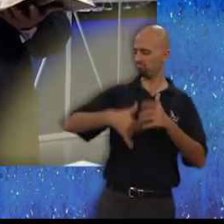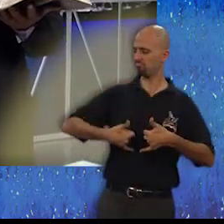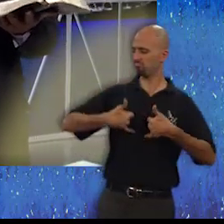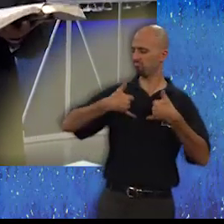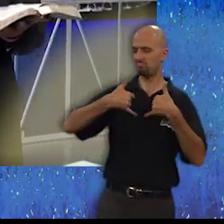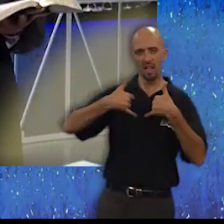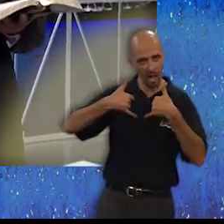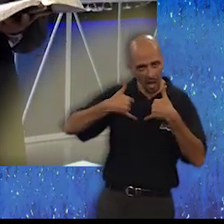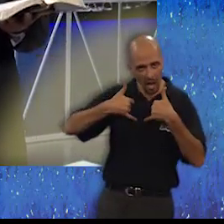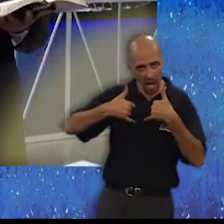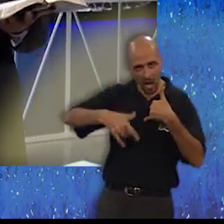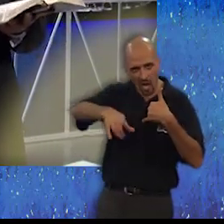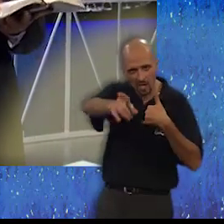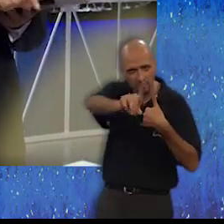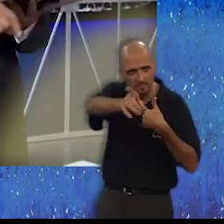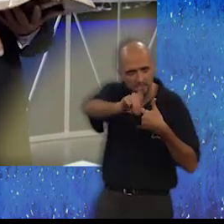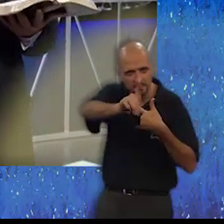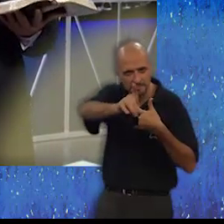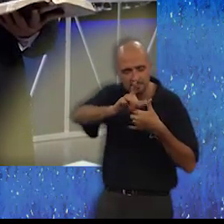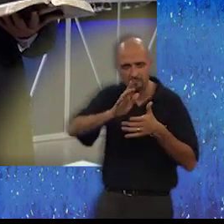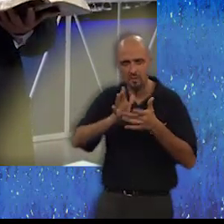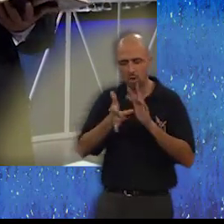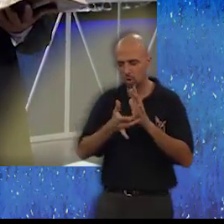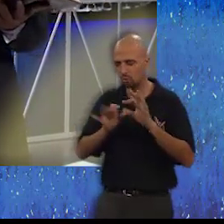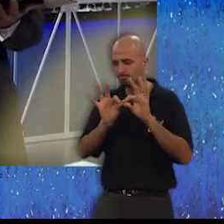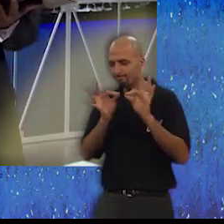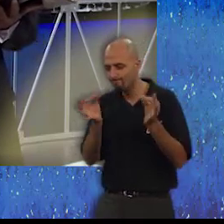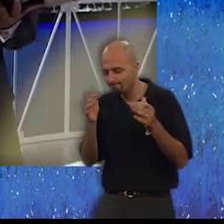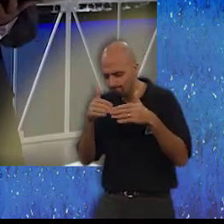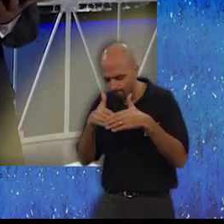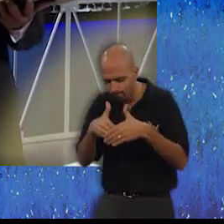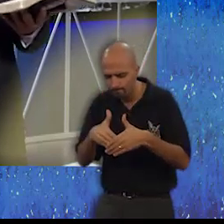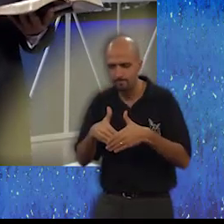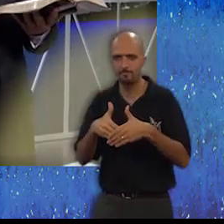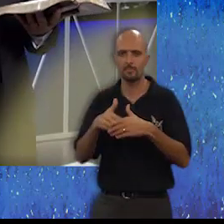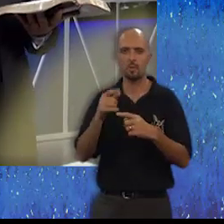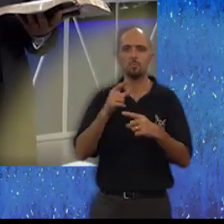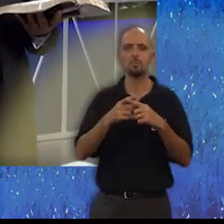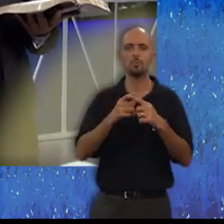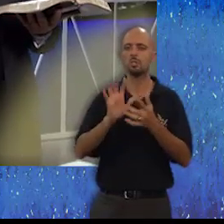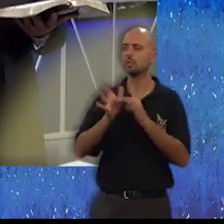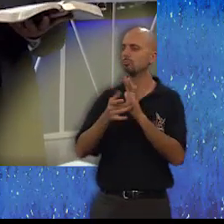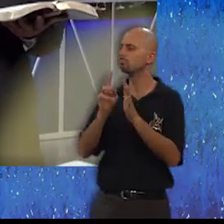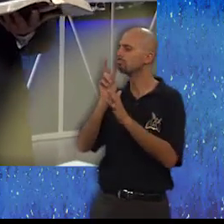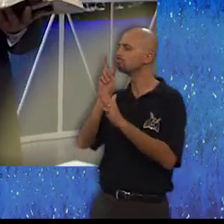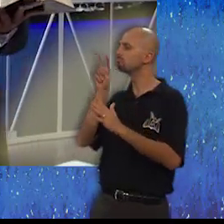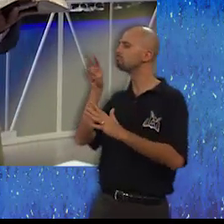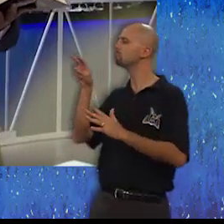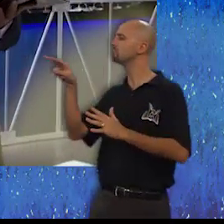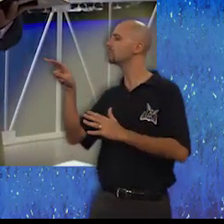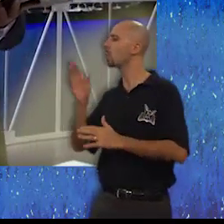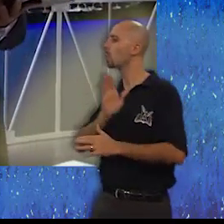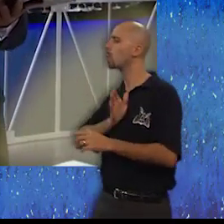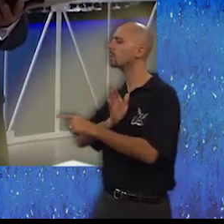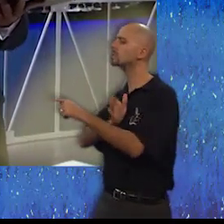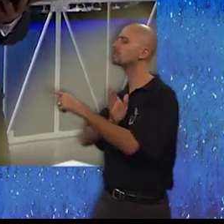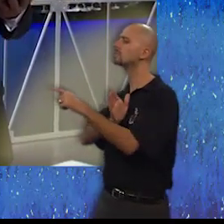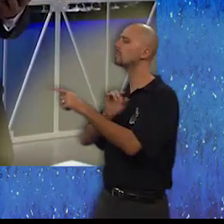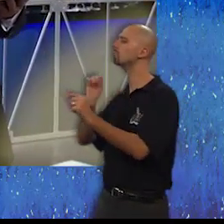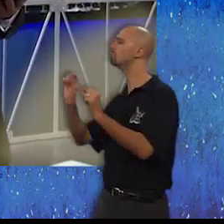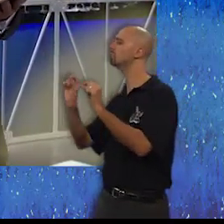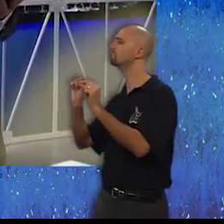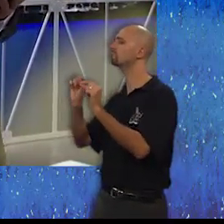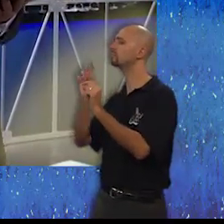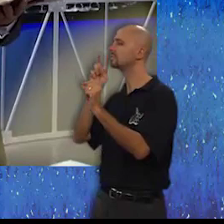assunto, não era esse o clamor silencioso do coração do doutor Nicodemos. Então Jesus, como diz em